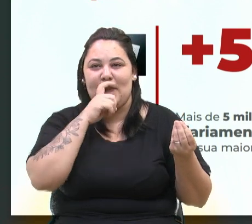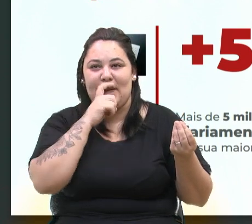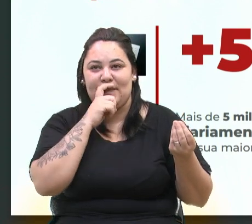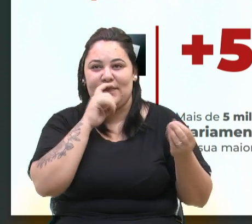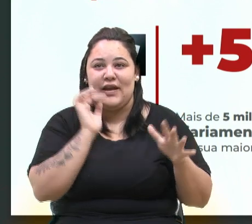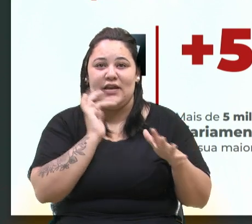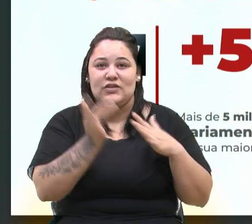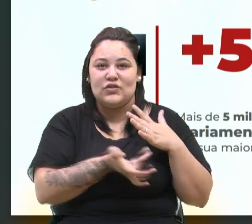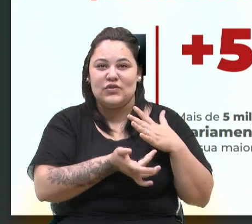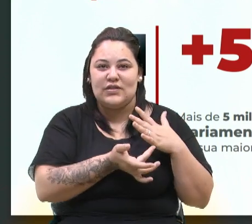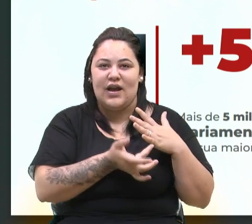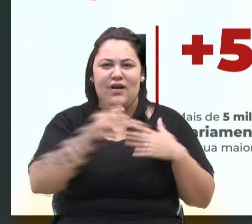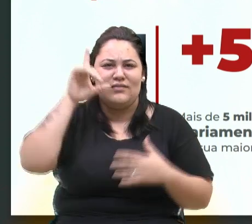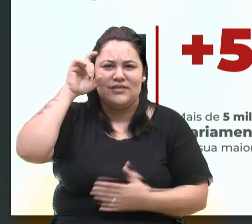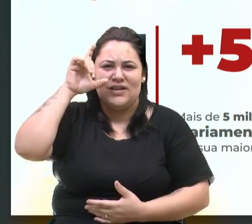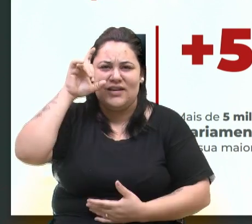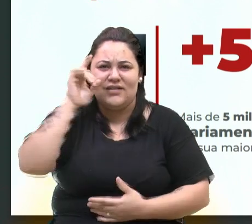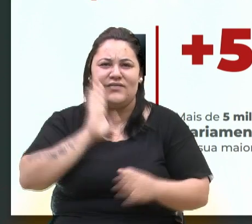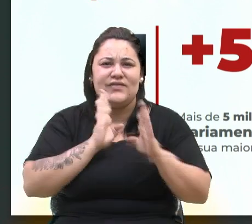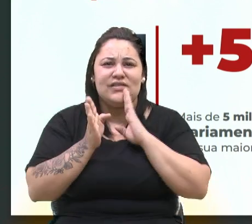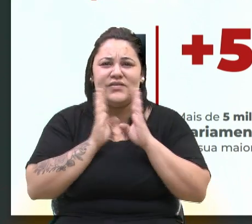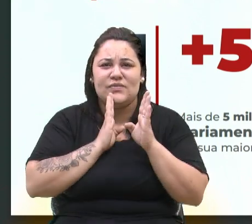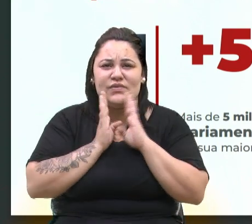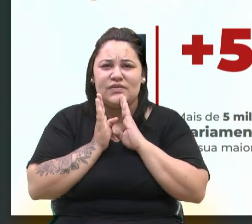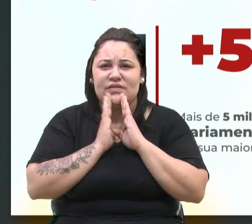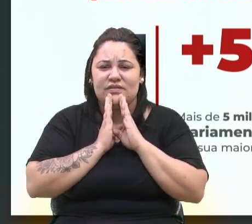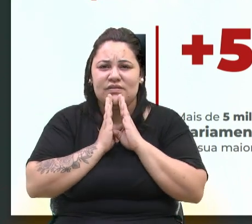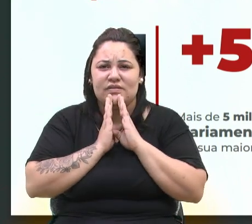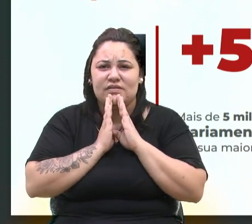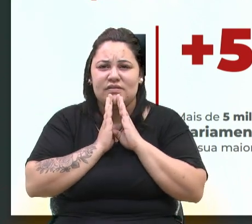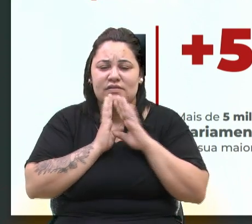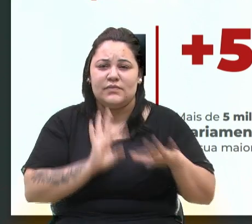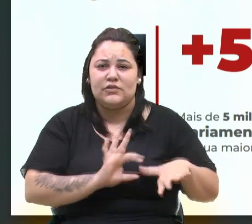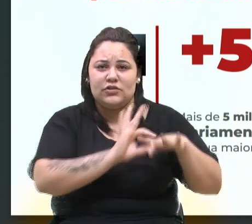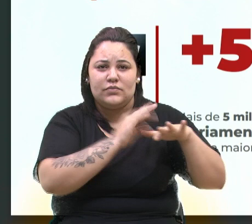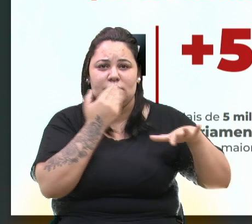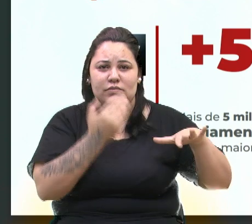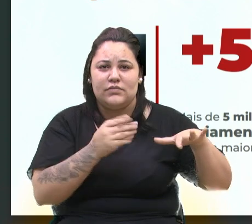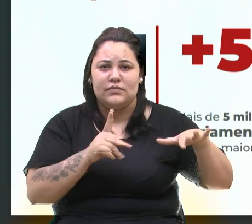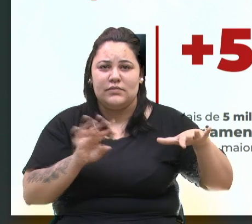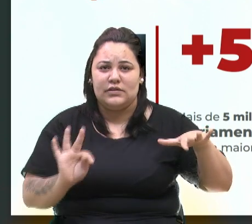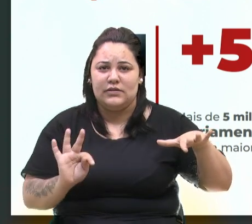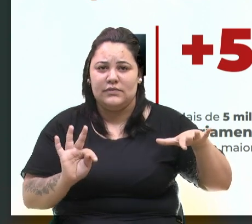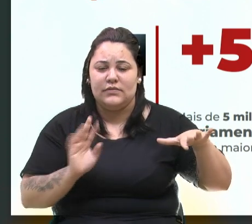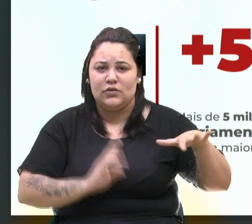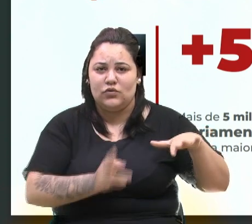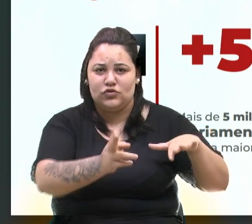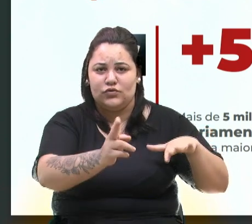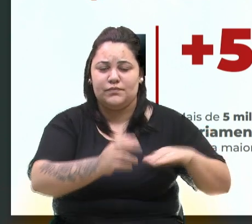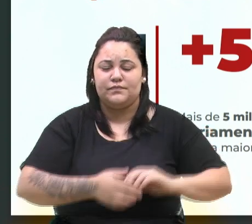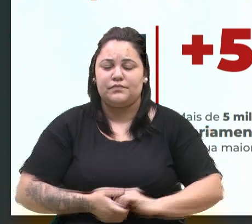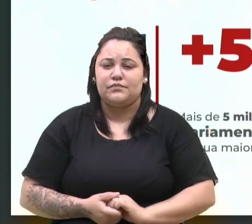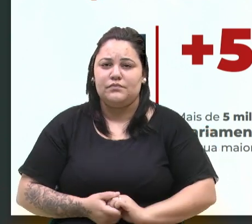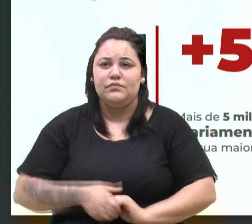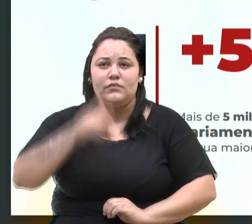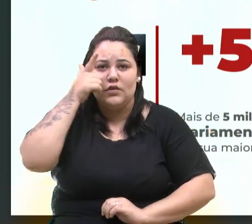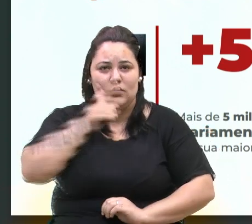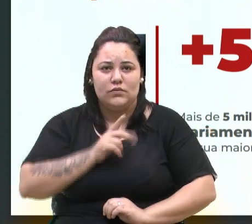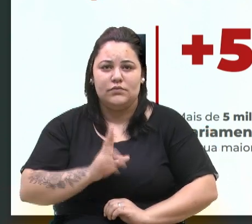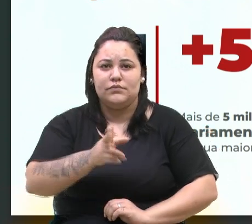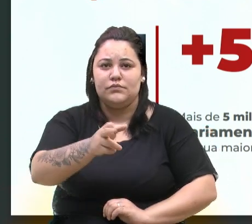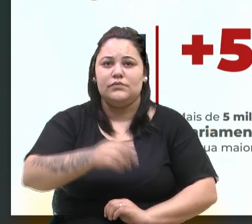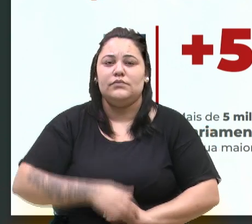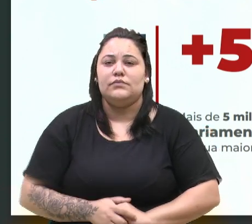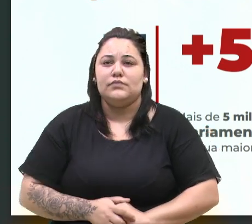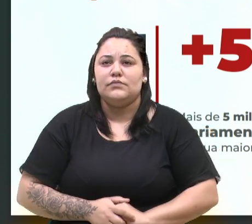social, Instagram, Facebook. Uma declaração de líder para a bancada do PT. Segue a declaração de líder Lucas Carinhato. Quando a